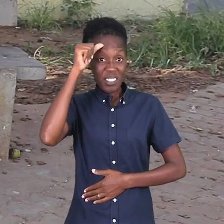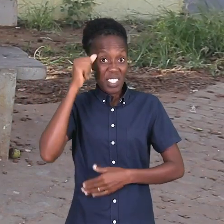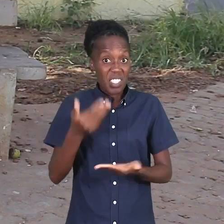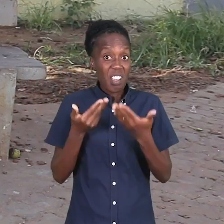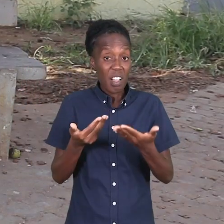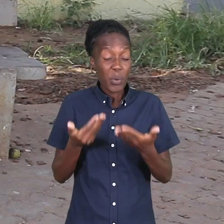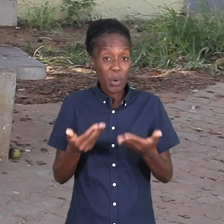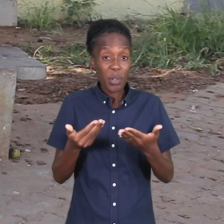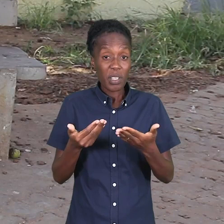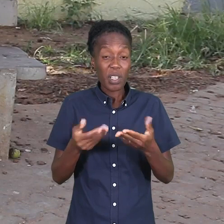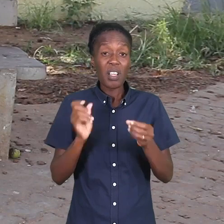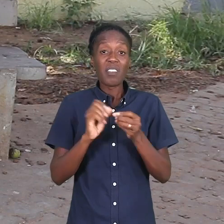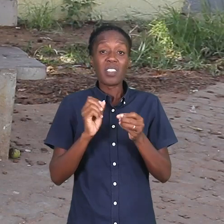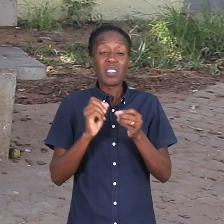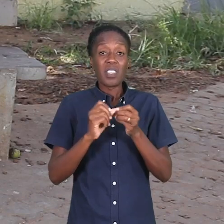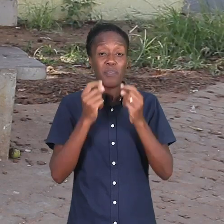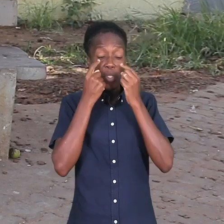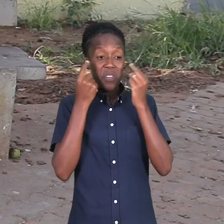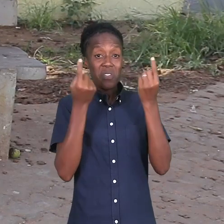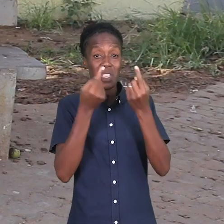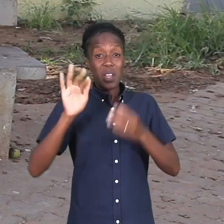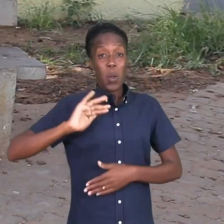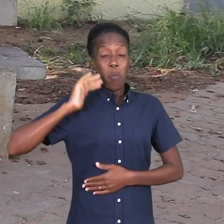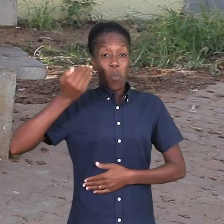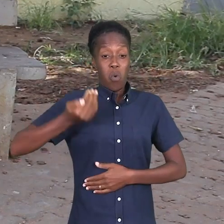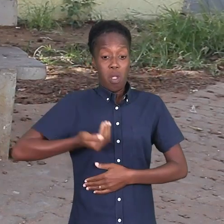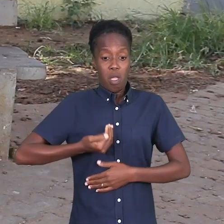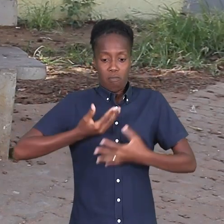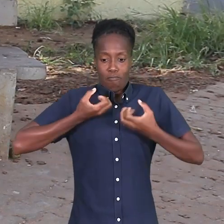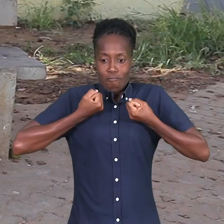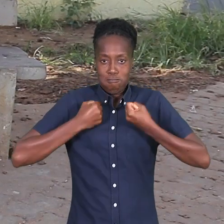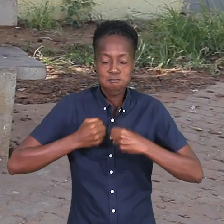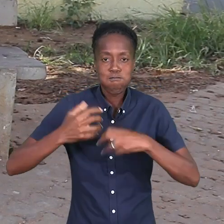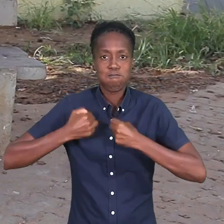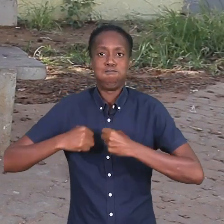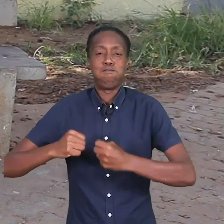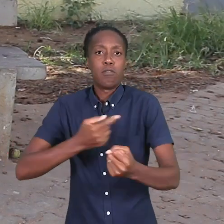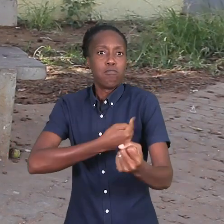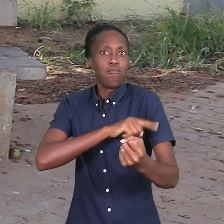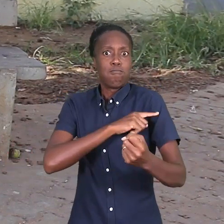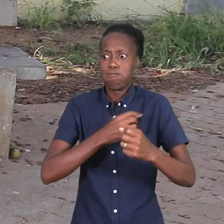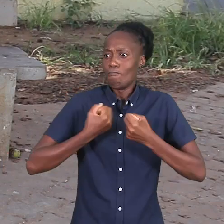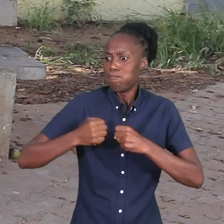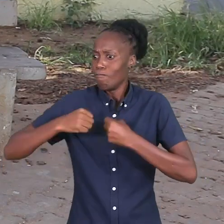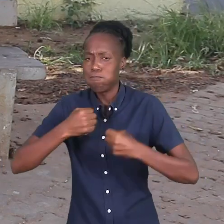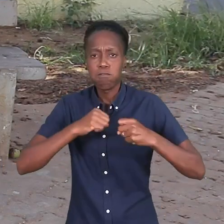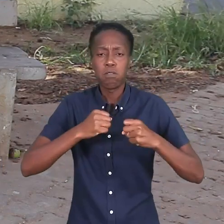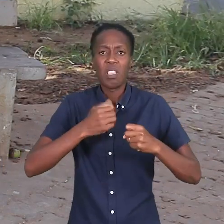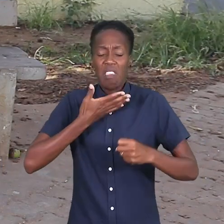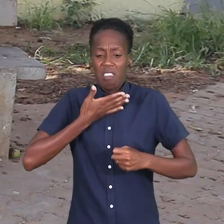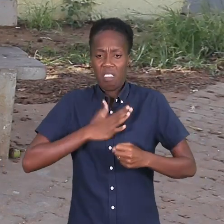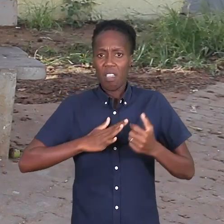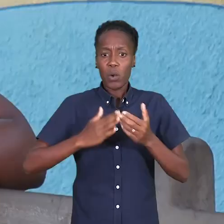muito tempo, e é muito difícil você ver uma mulher engajada ou